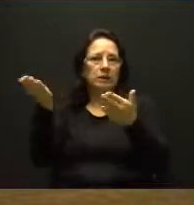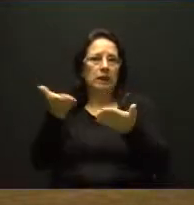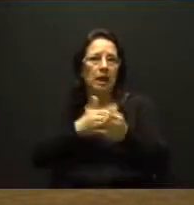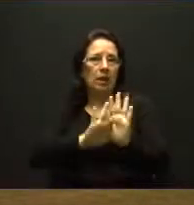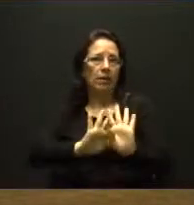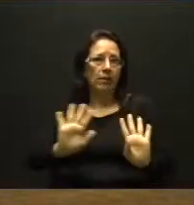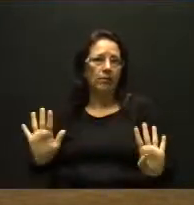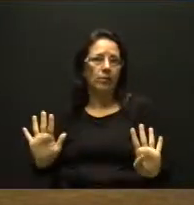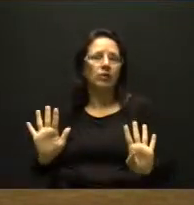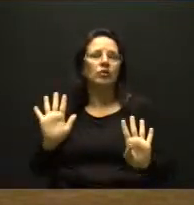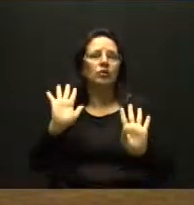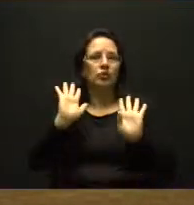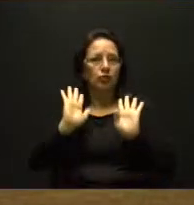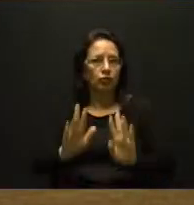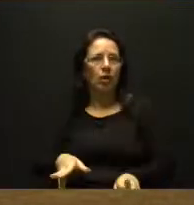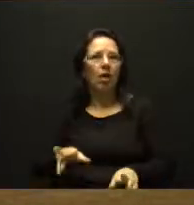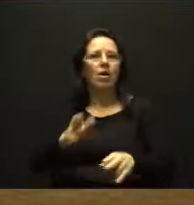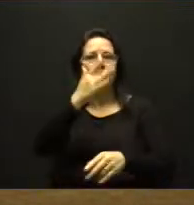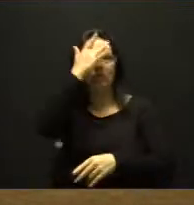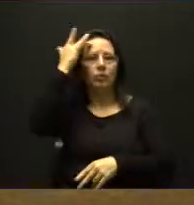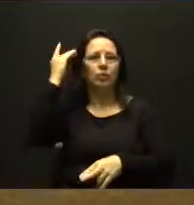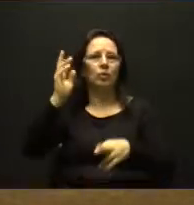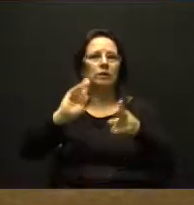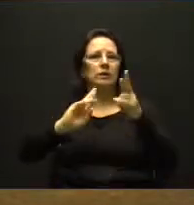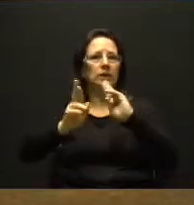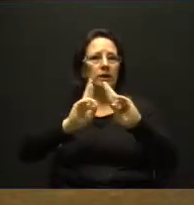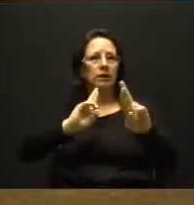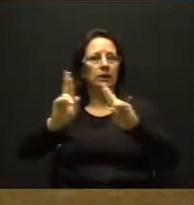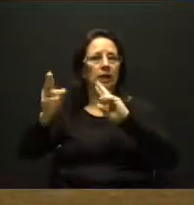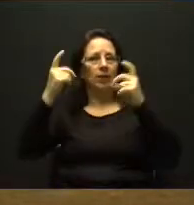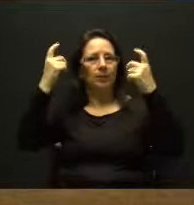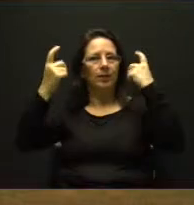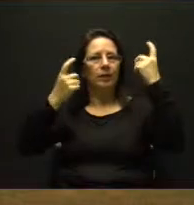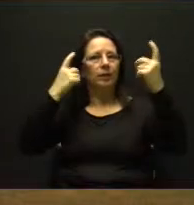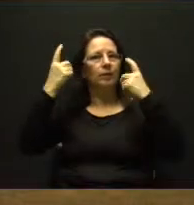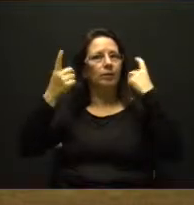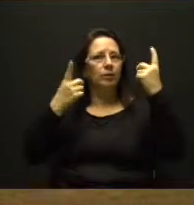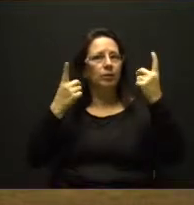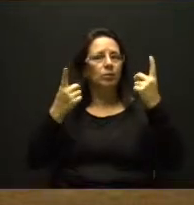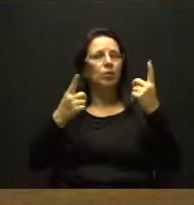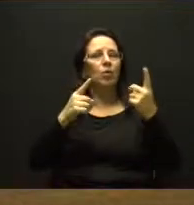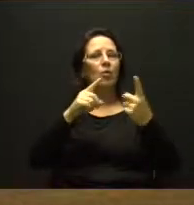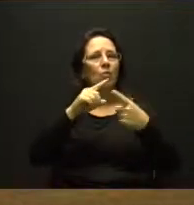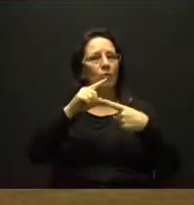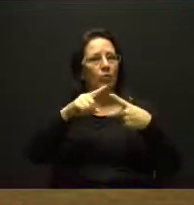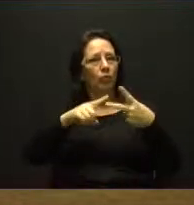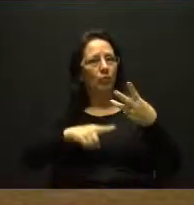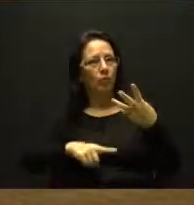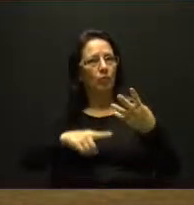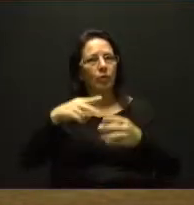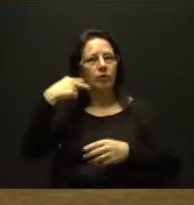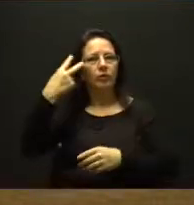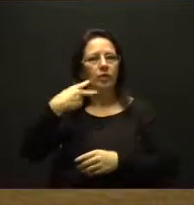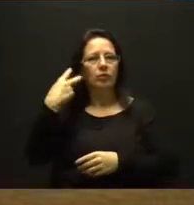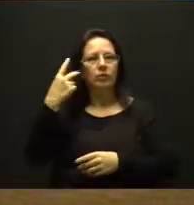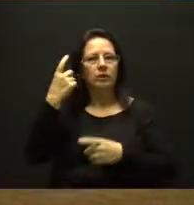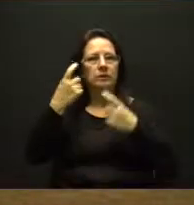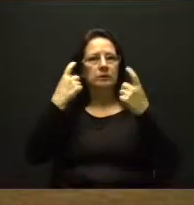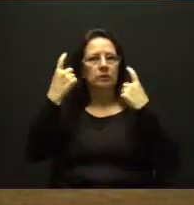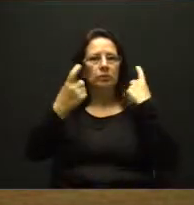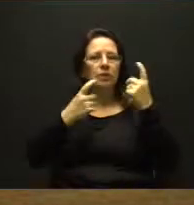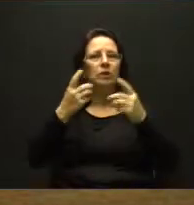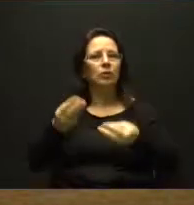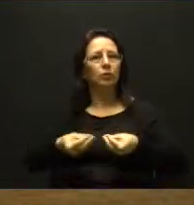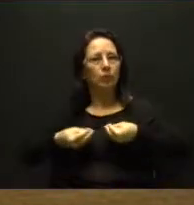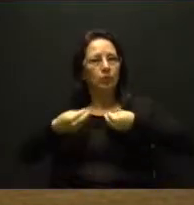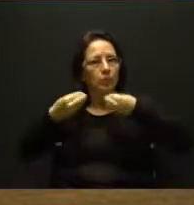recebido essa denúncia pessoas preocupadas tenho certeza que assim como alguns vereadores já fizeram doações para que as